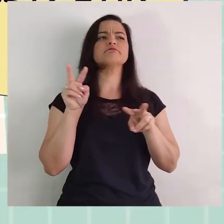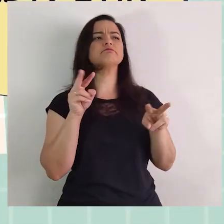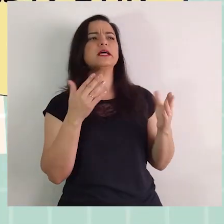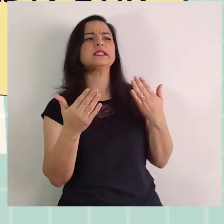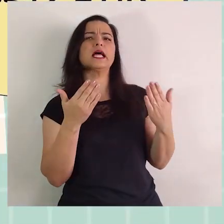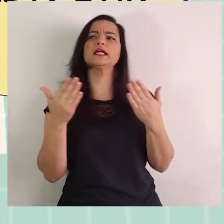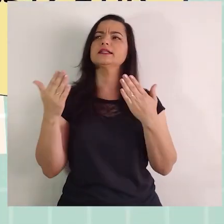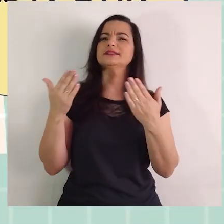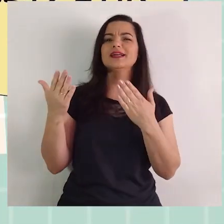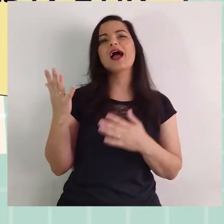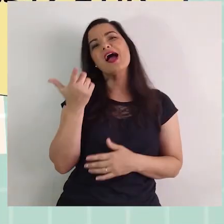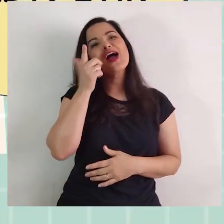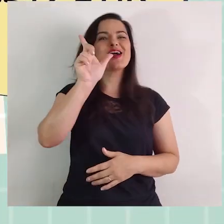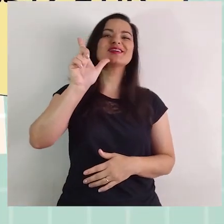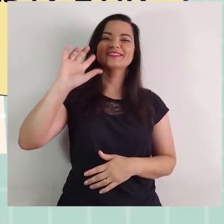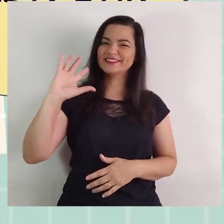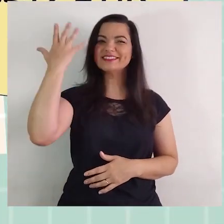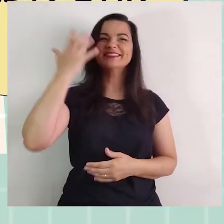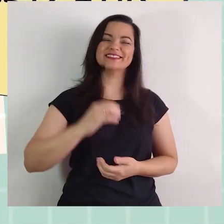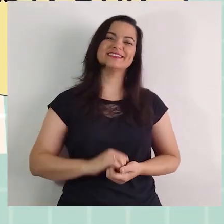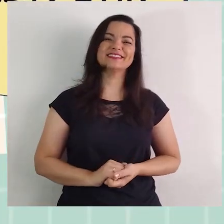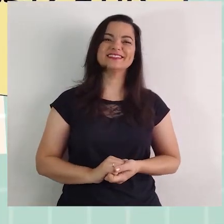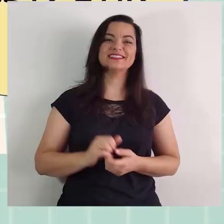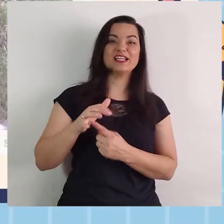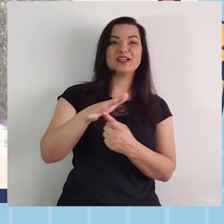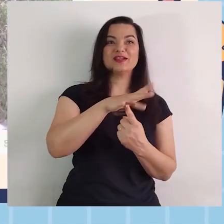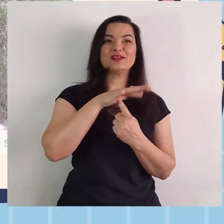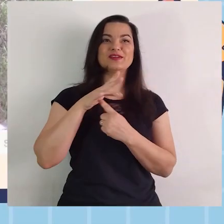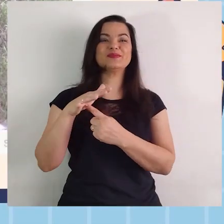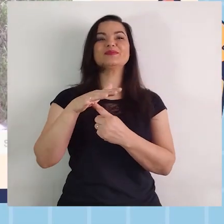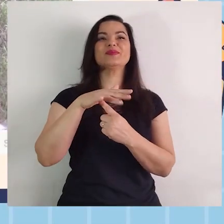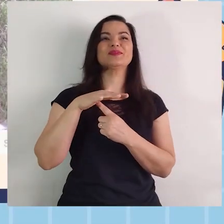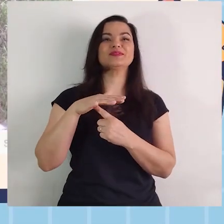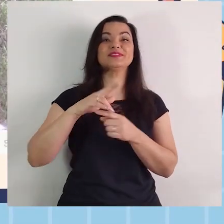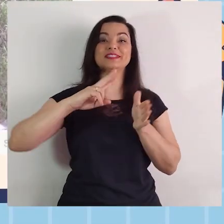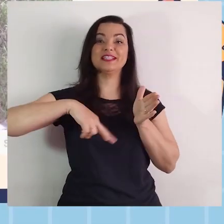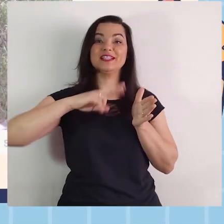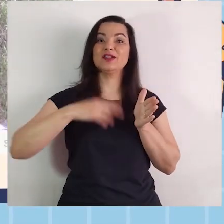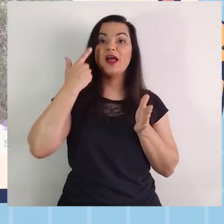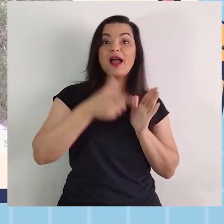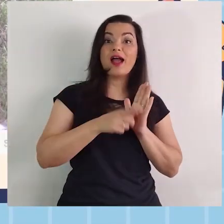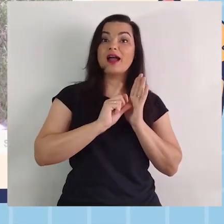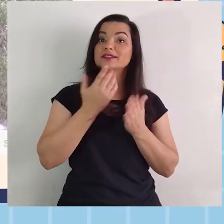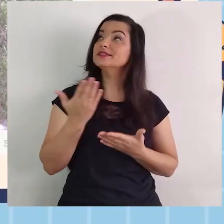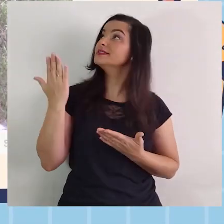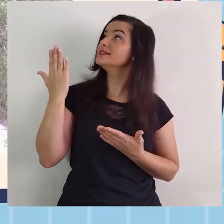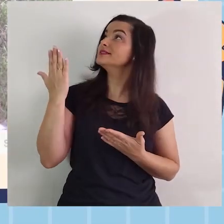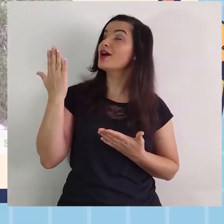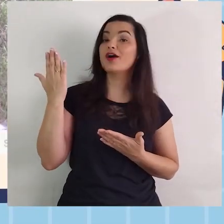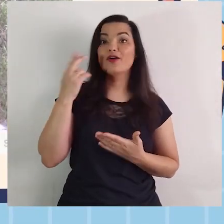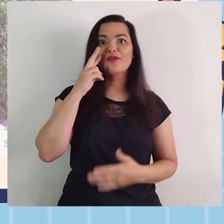E aconteceu. O sonho foi realizado. O bosque de leitura. Veja como era o